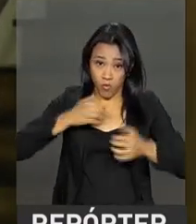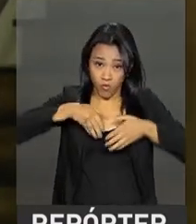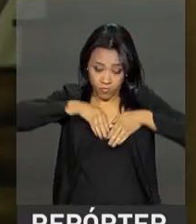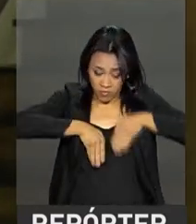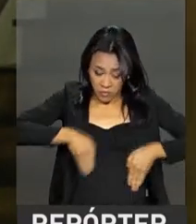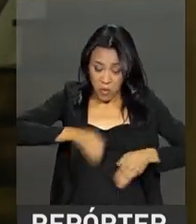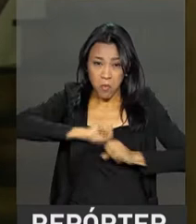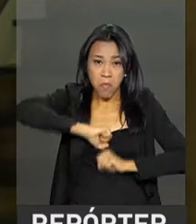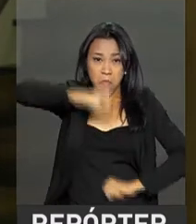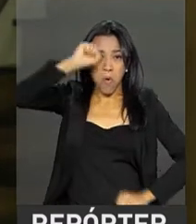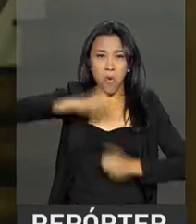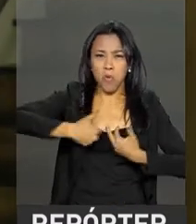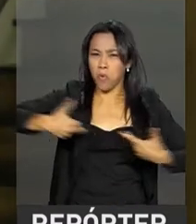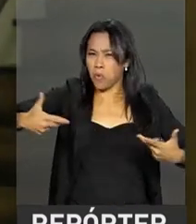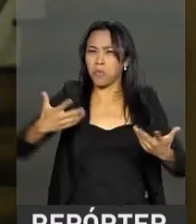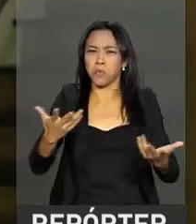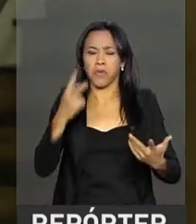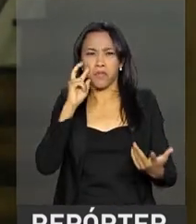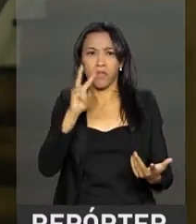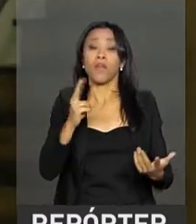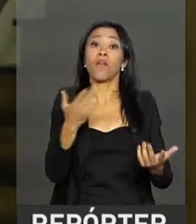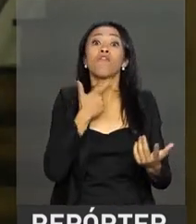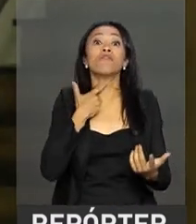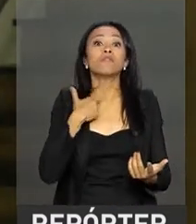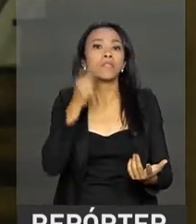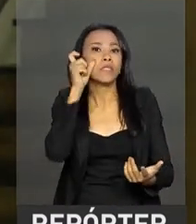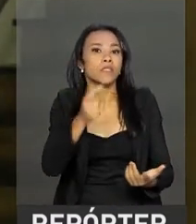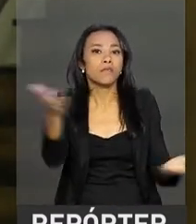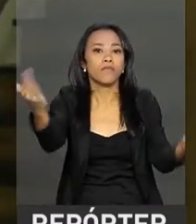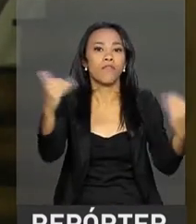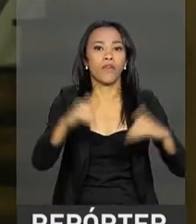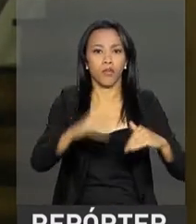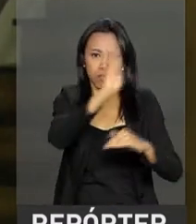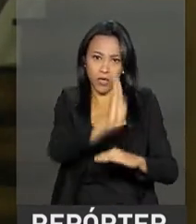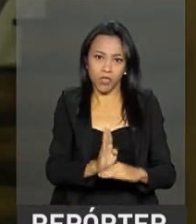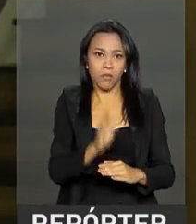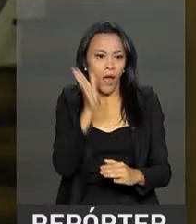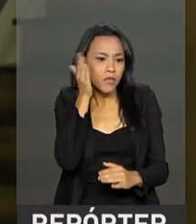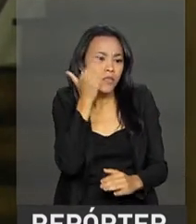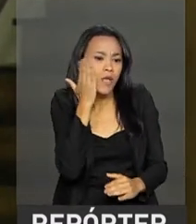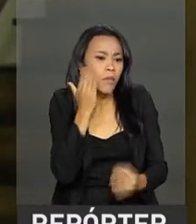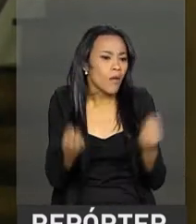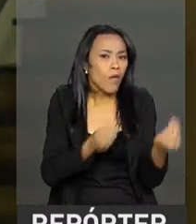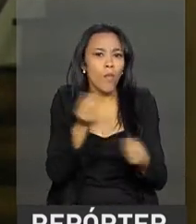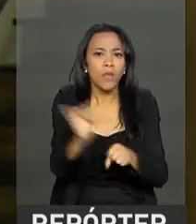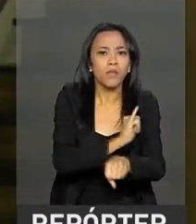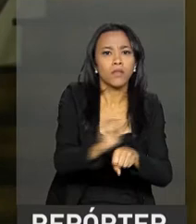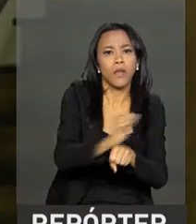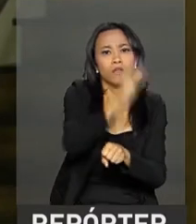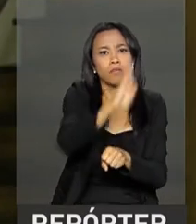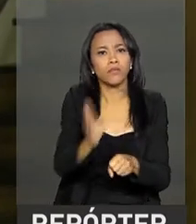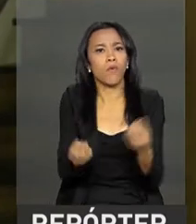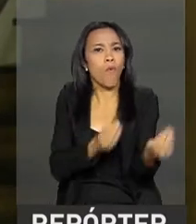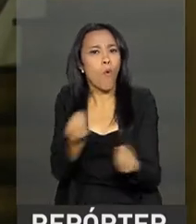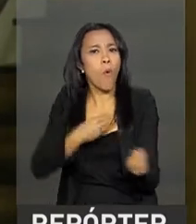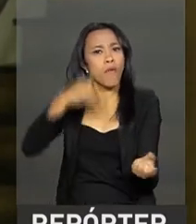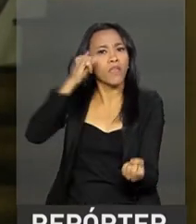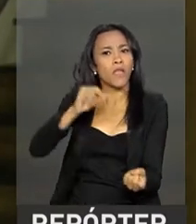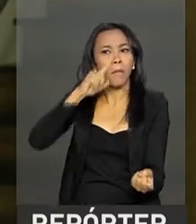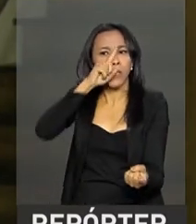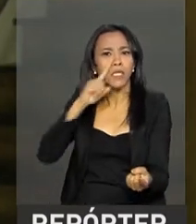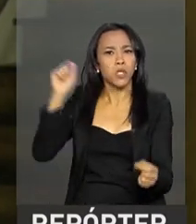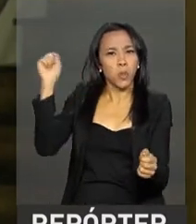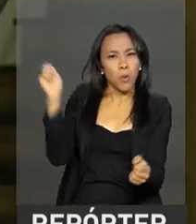tiveram muita tranquilidade em vir participar dos jogos que sabiam que nós tínhamos capacidade para responder a qualquer incidente ou acidente